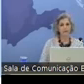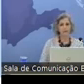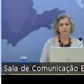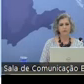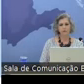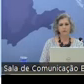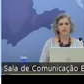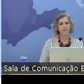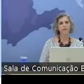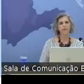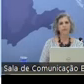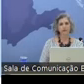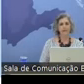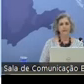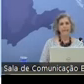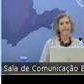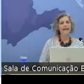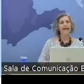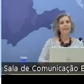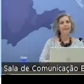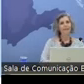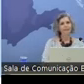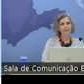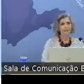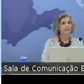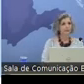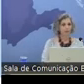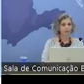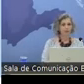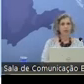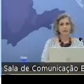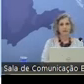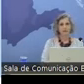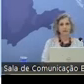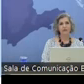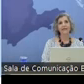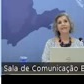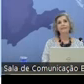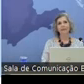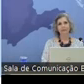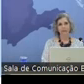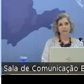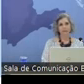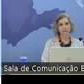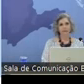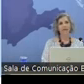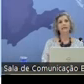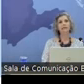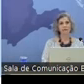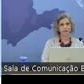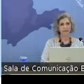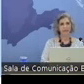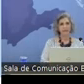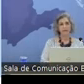três últimos anos de 2018 até 2020 a proporção percentual de gestantes já sabidamente HIV